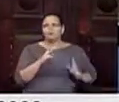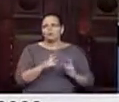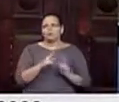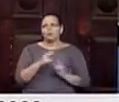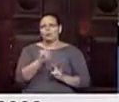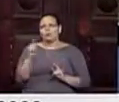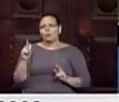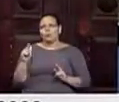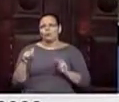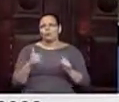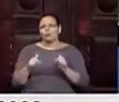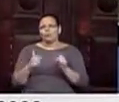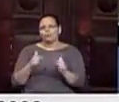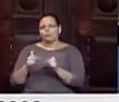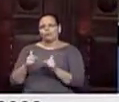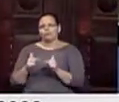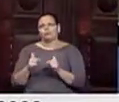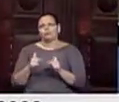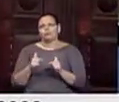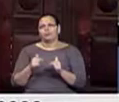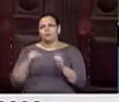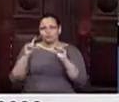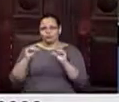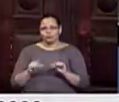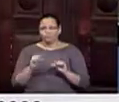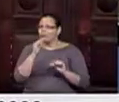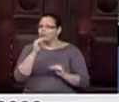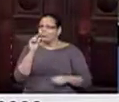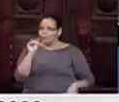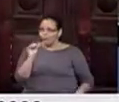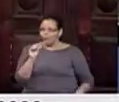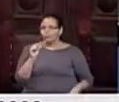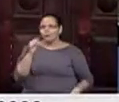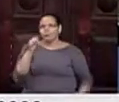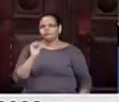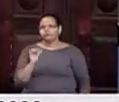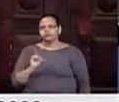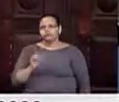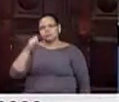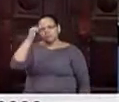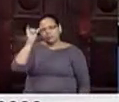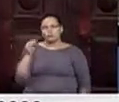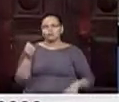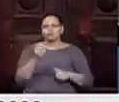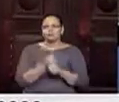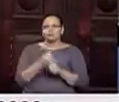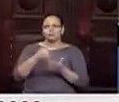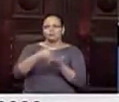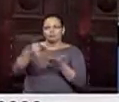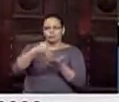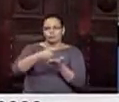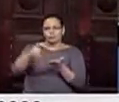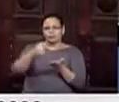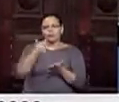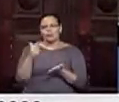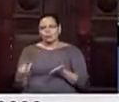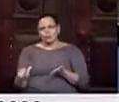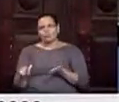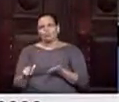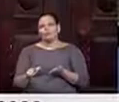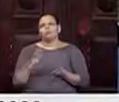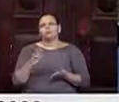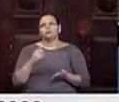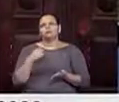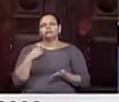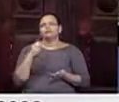seus olhos para várias coisas você diminui a dose foi um adesivo substitui a cocaína pela metadona troca